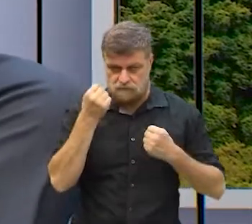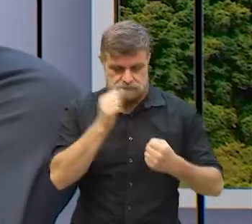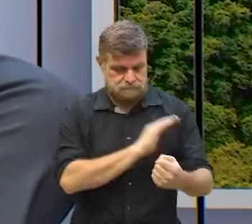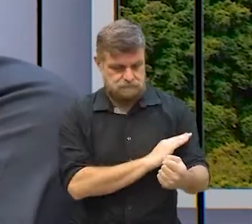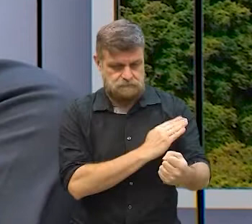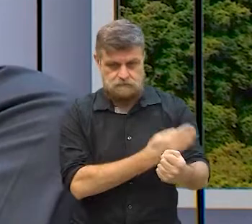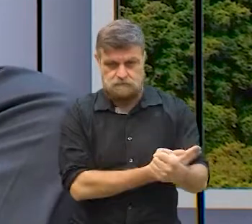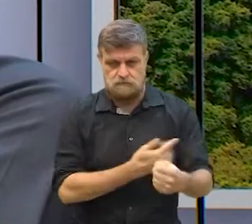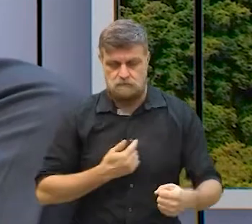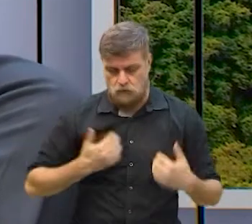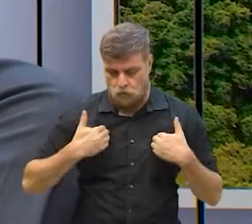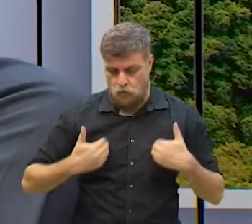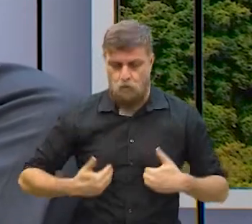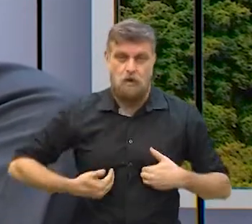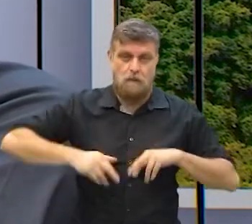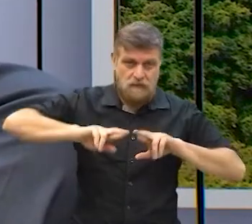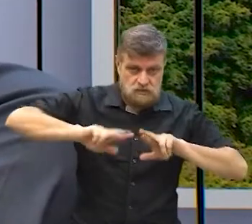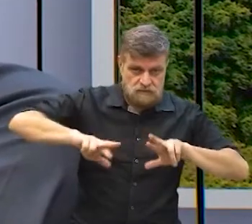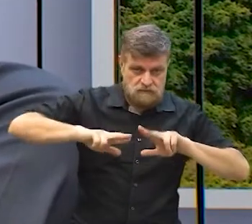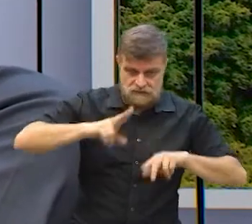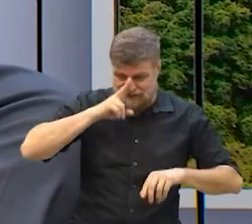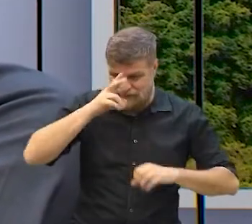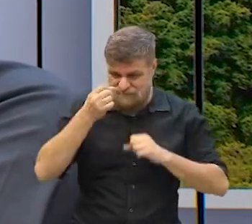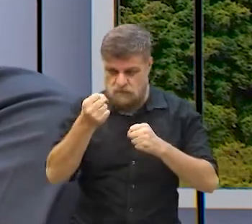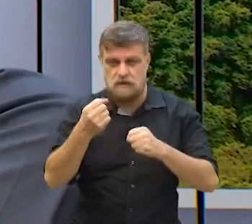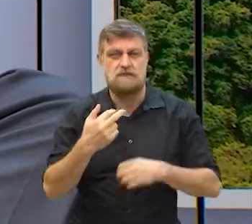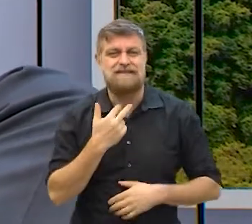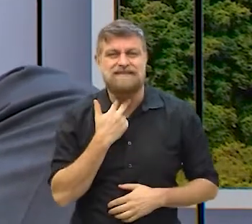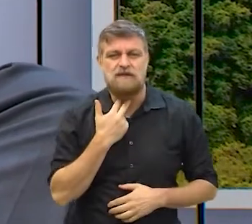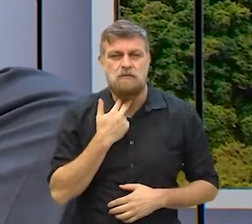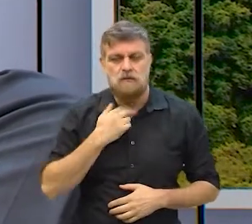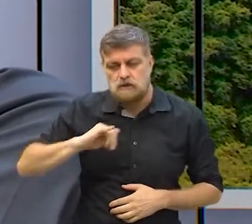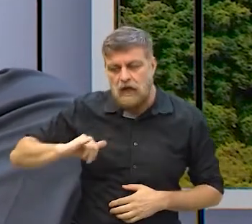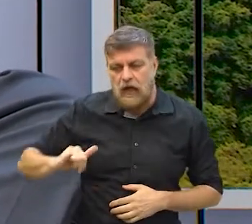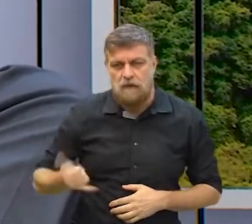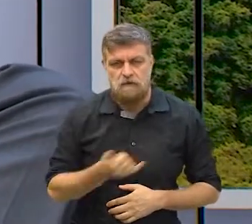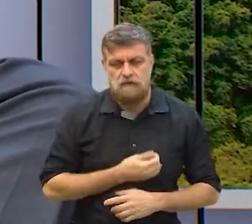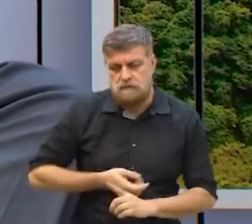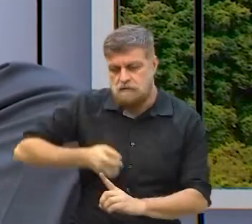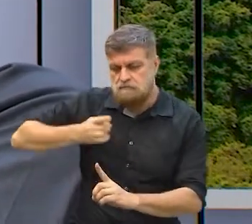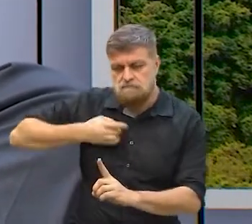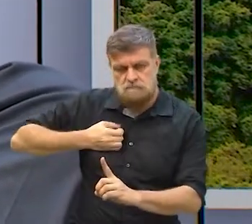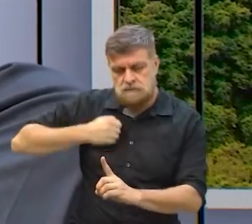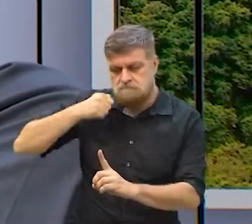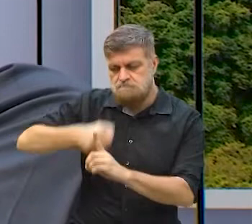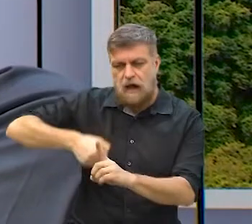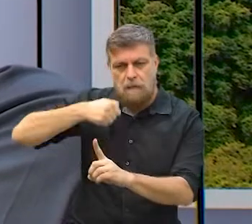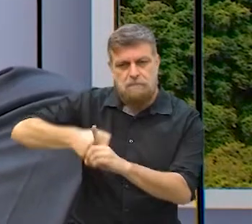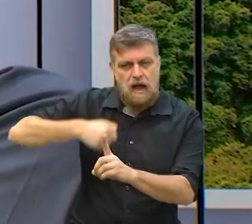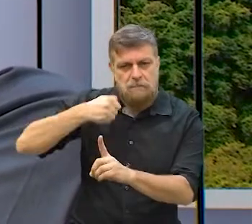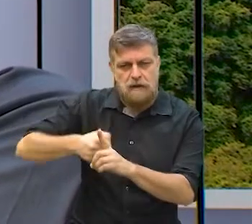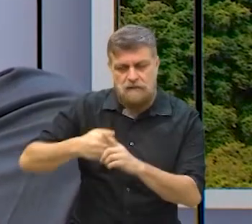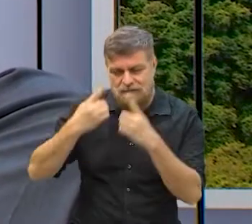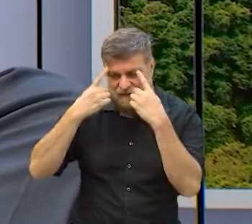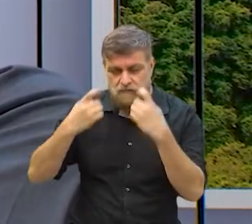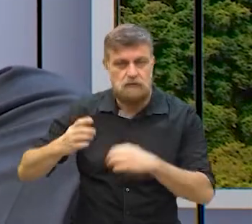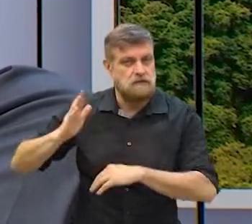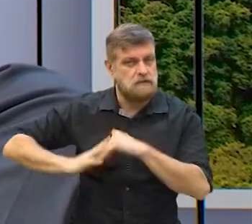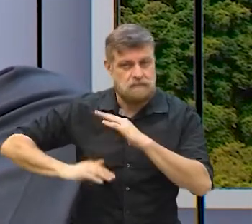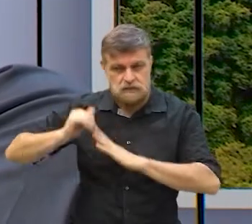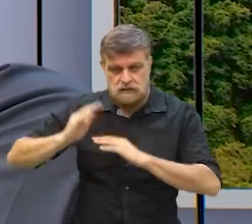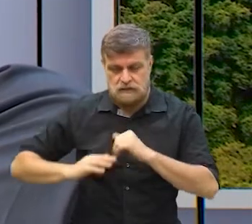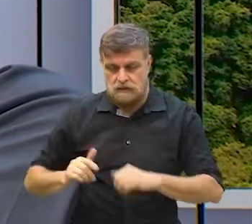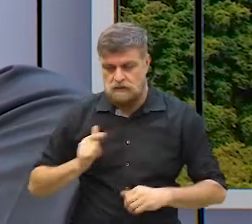mais forte, ele tem uma biologia diferente da mulher, e ele não pode se prevalecer disso para praticar a violência. Se ele